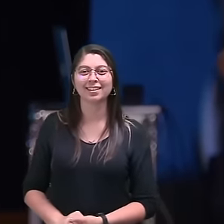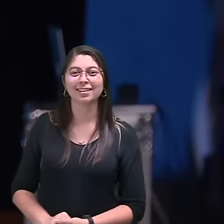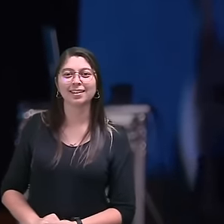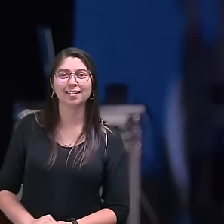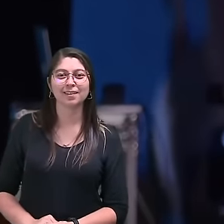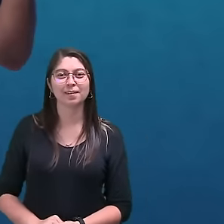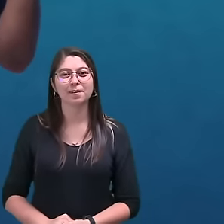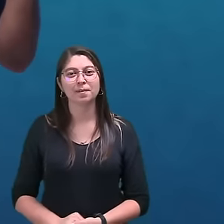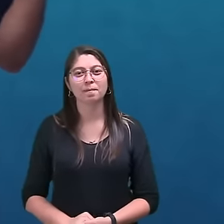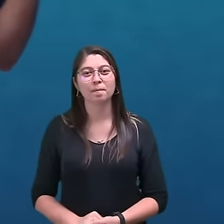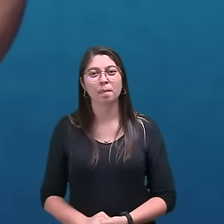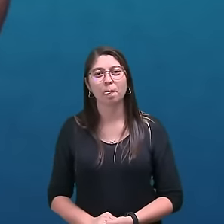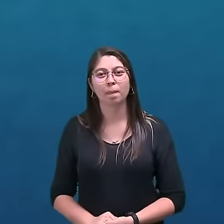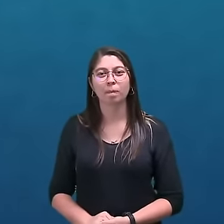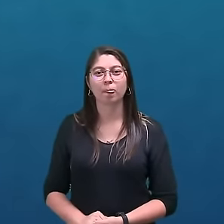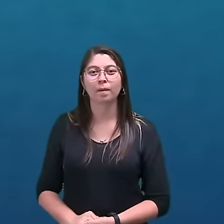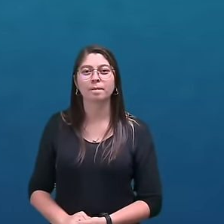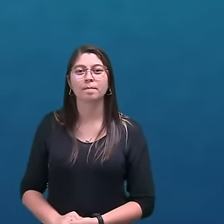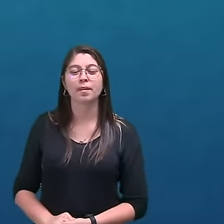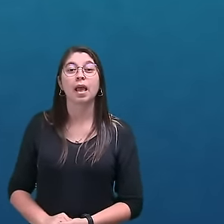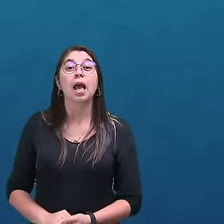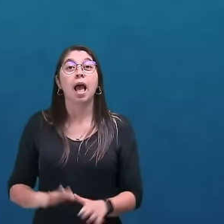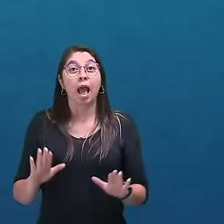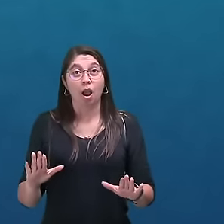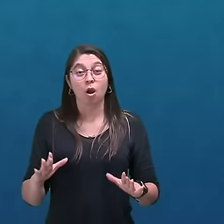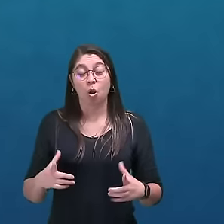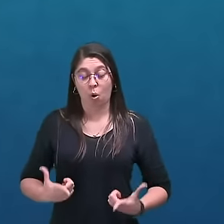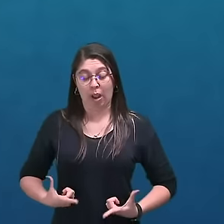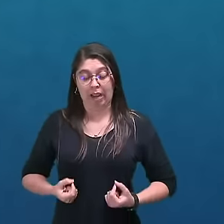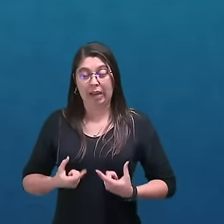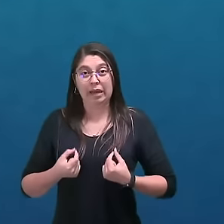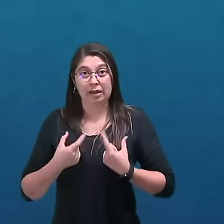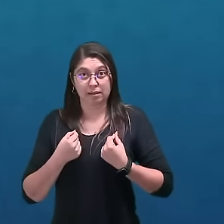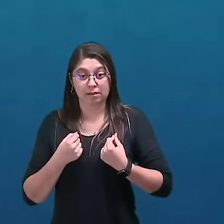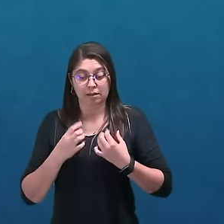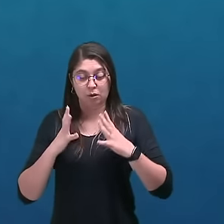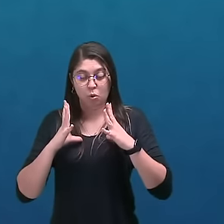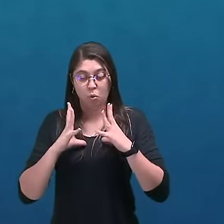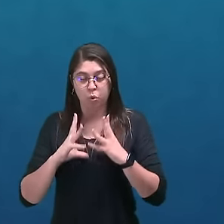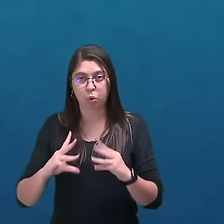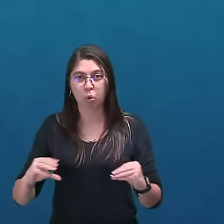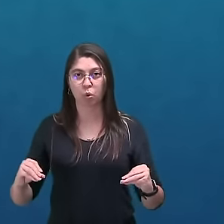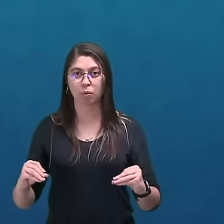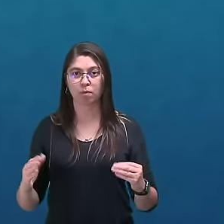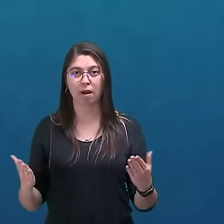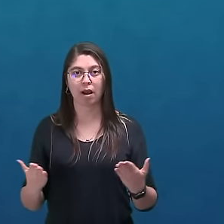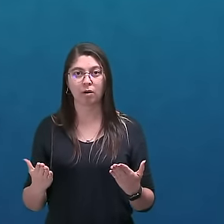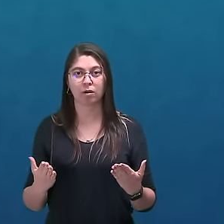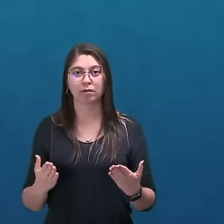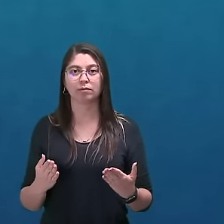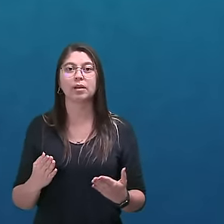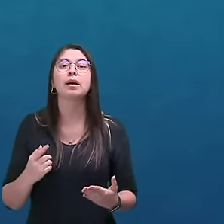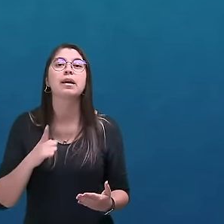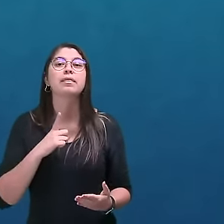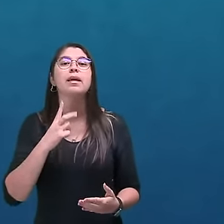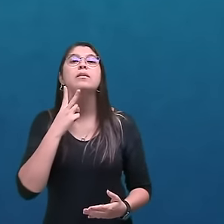Eu estou na remissão do câncer. Estou na remissão. Estou com sondas.